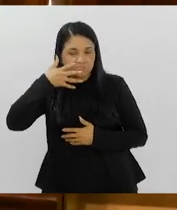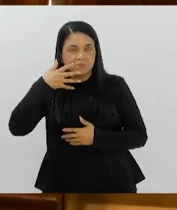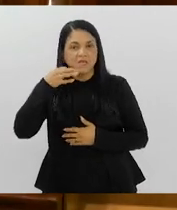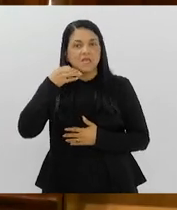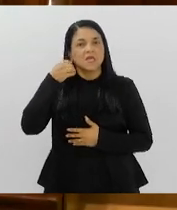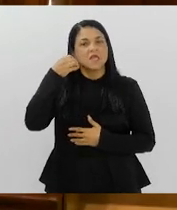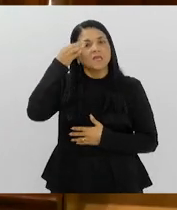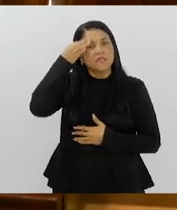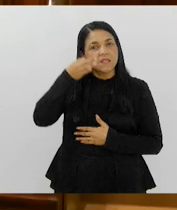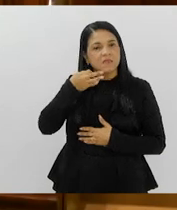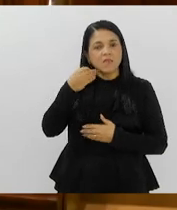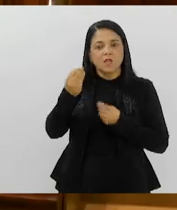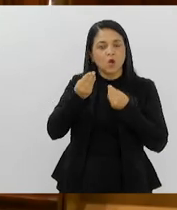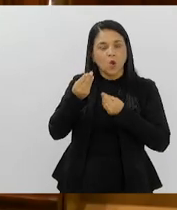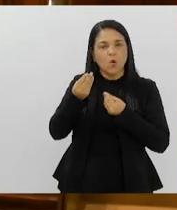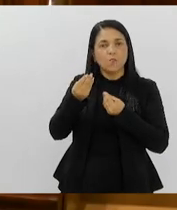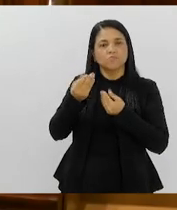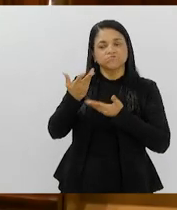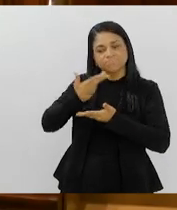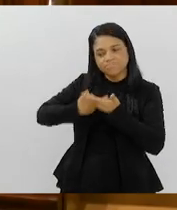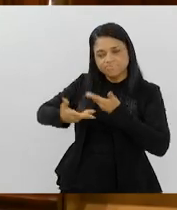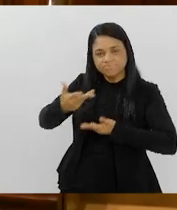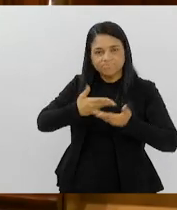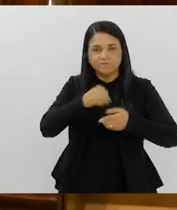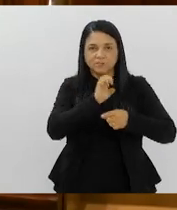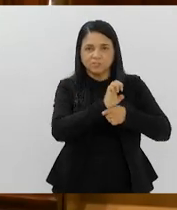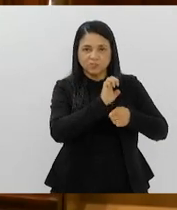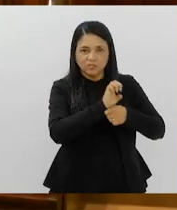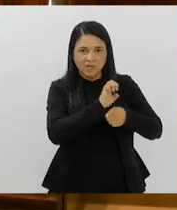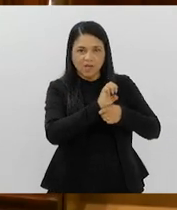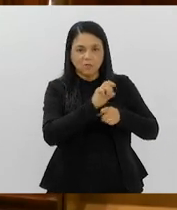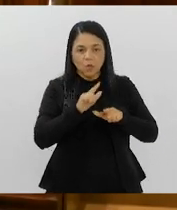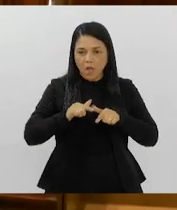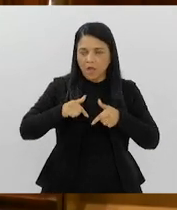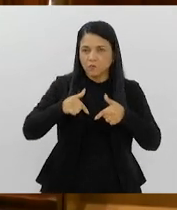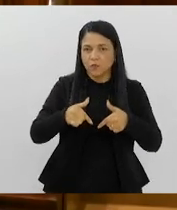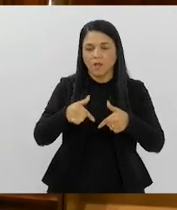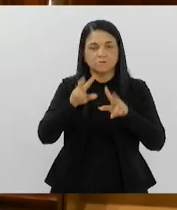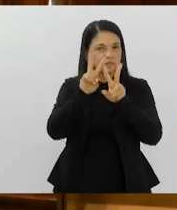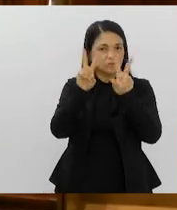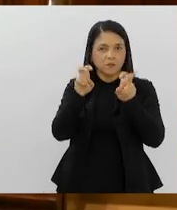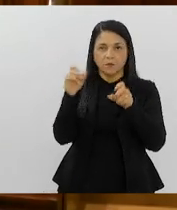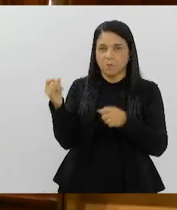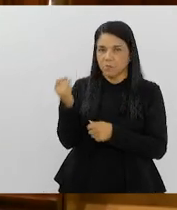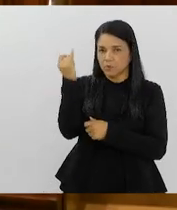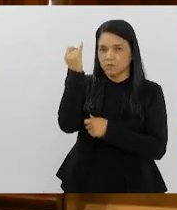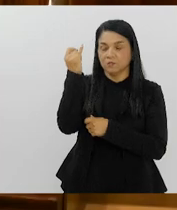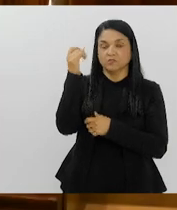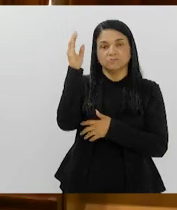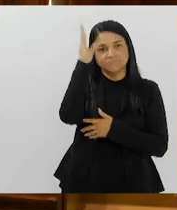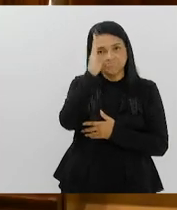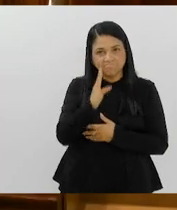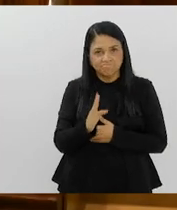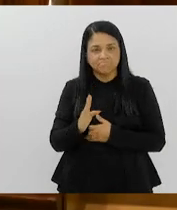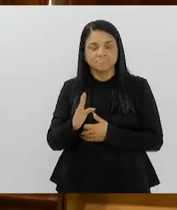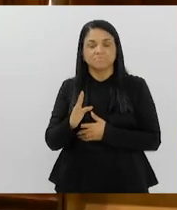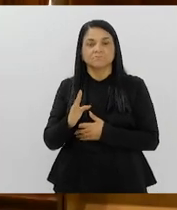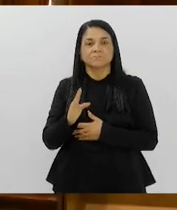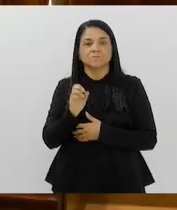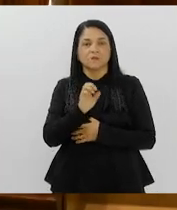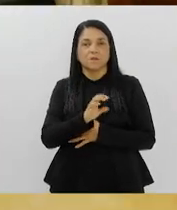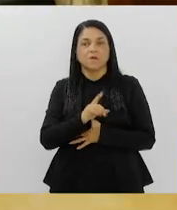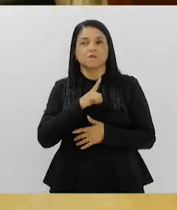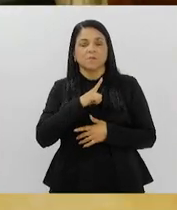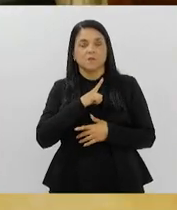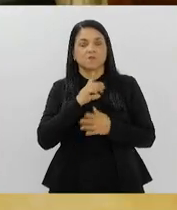os colegas de outros estados têm atuado diante de um tema tão importante de relevância nacional, que já muito bem foi colocado